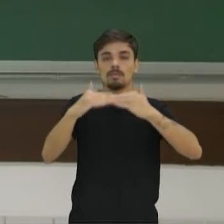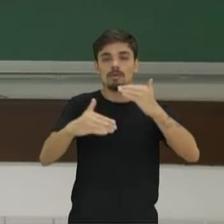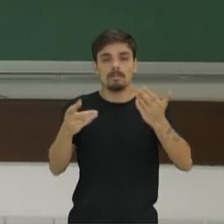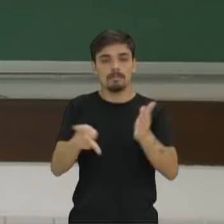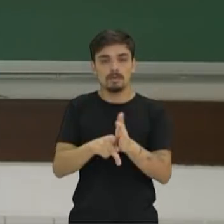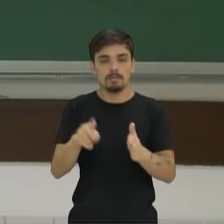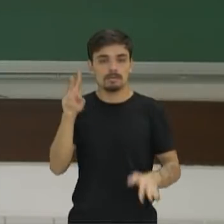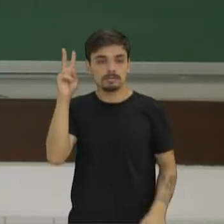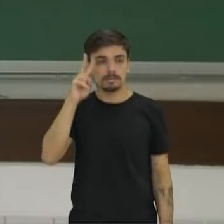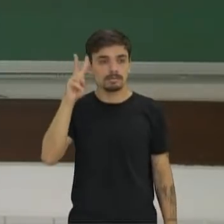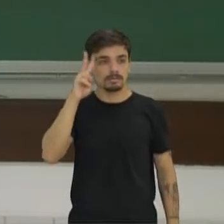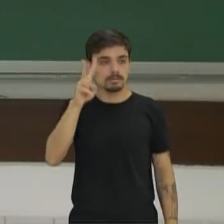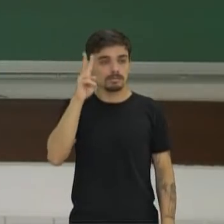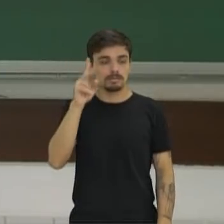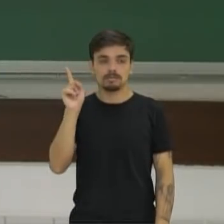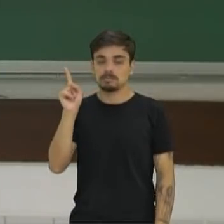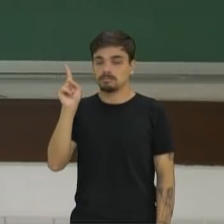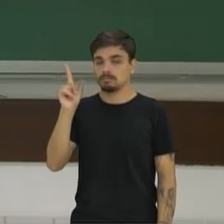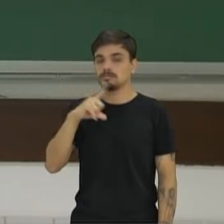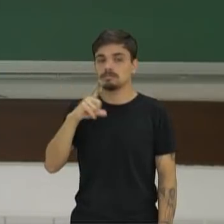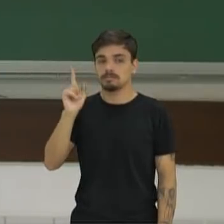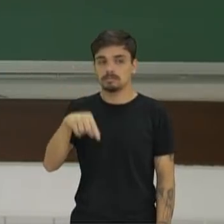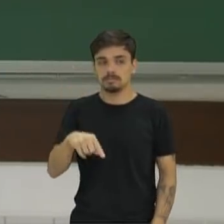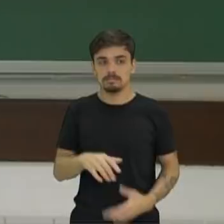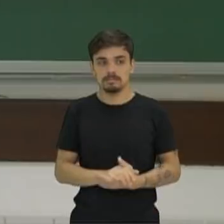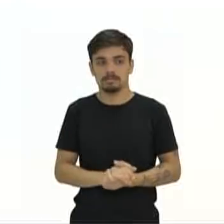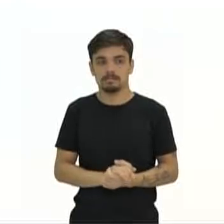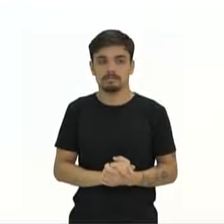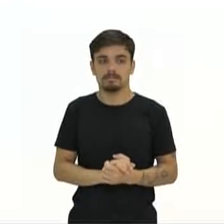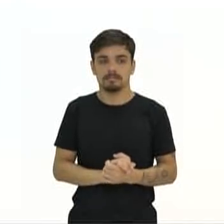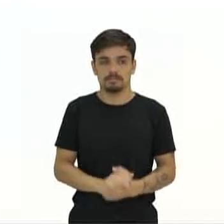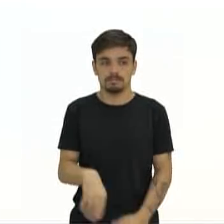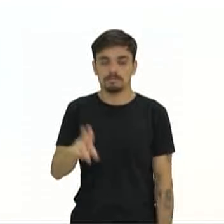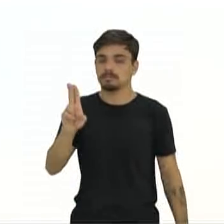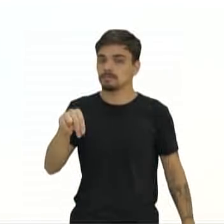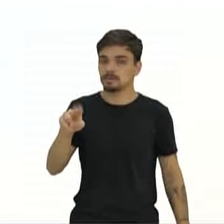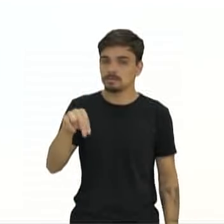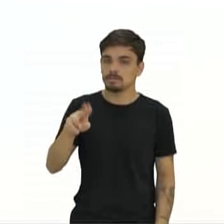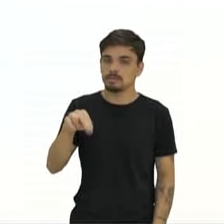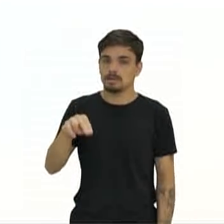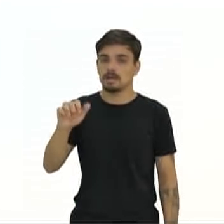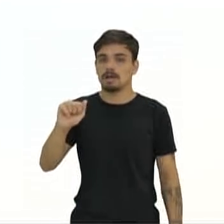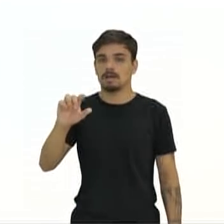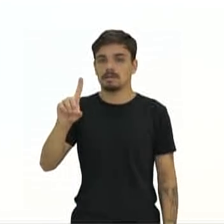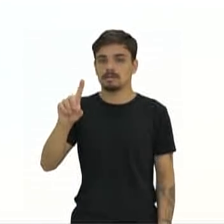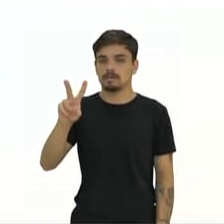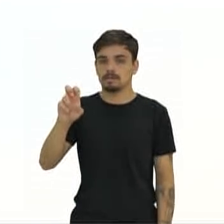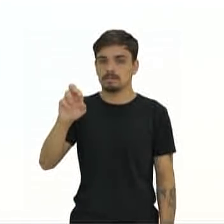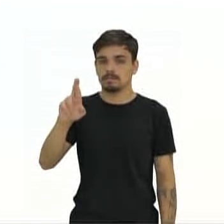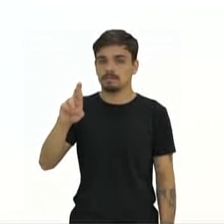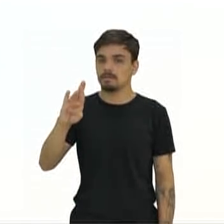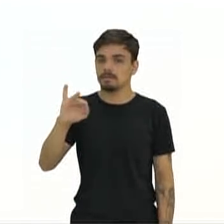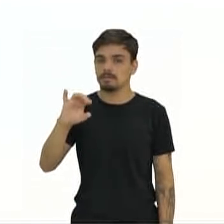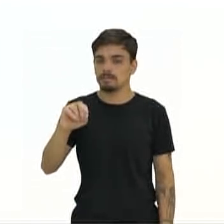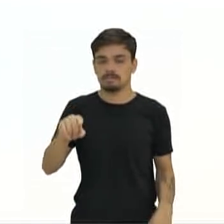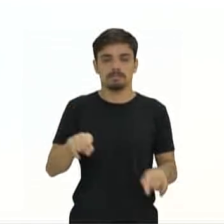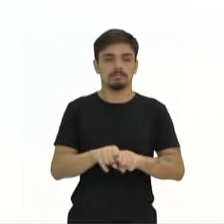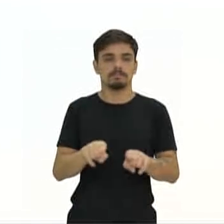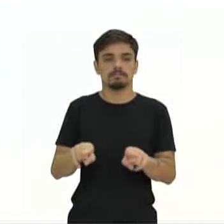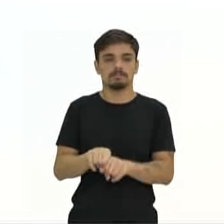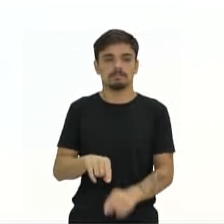só, os termos que nos remetem à evolução histórica são o nunca, que é um advérbio, certo? E depois